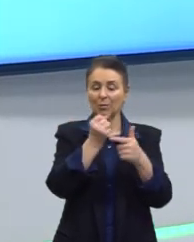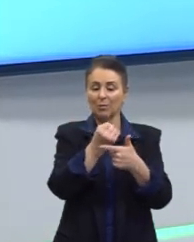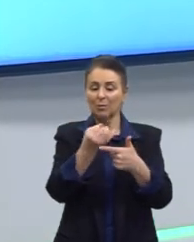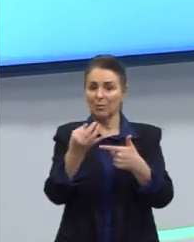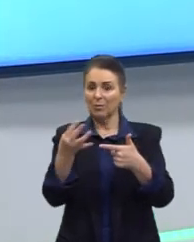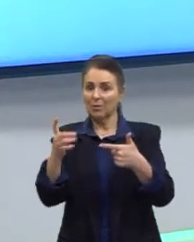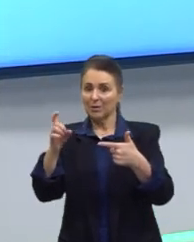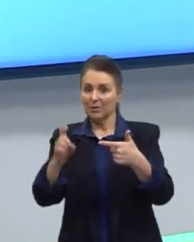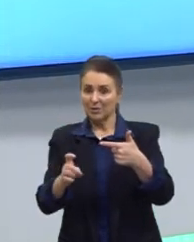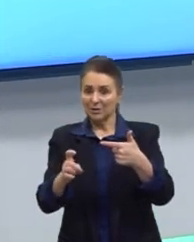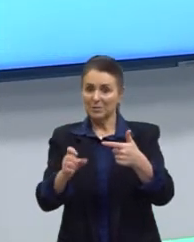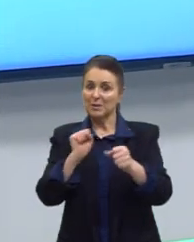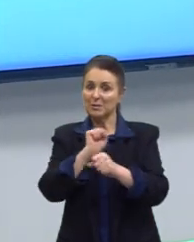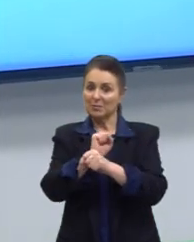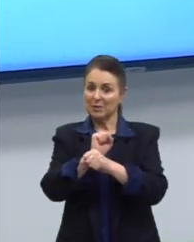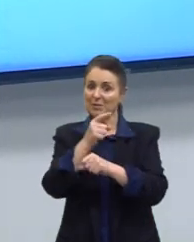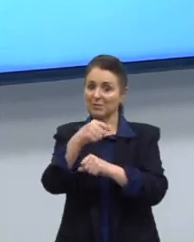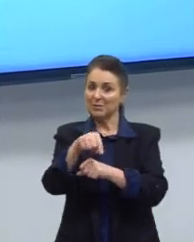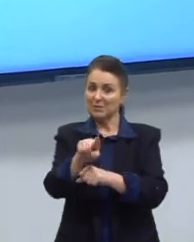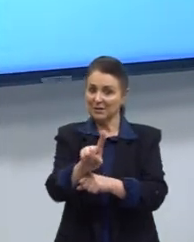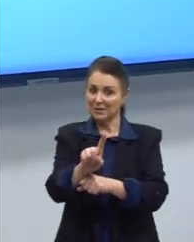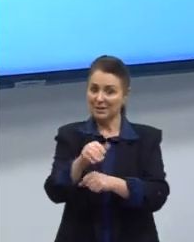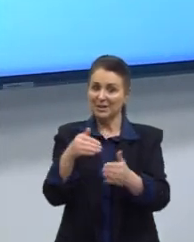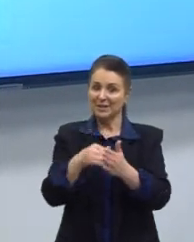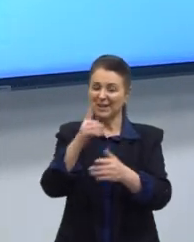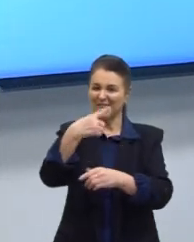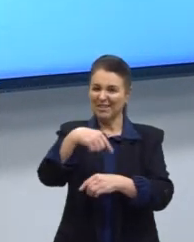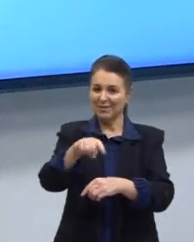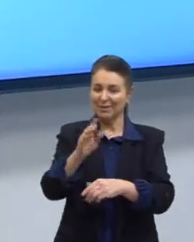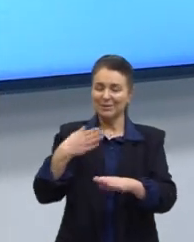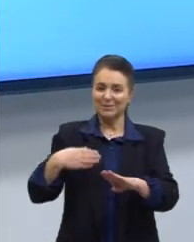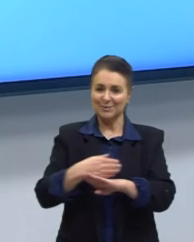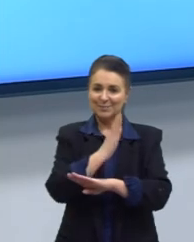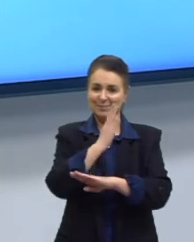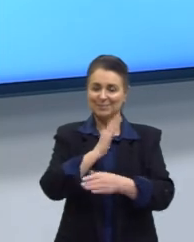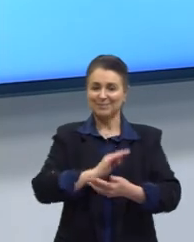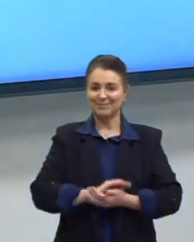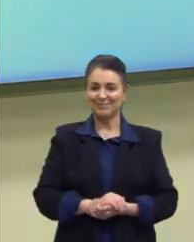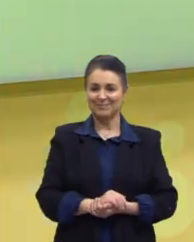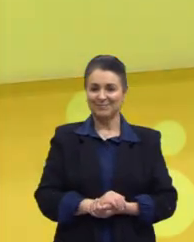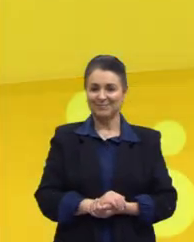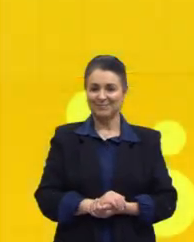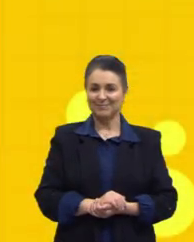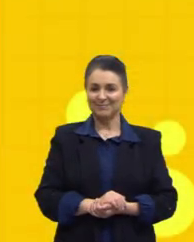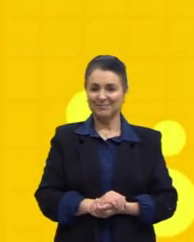eu conto com vocês não percam até a próxima e partiu passar